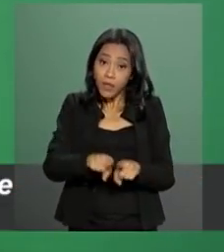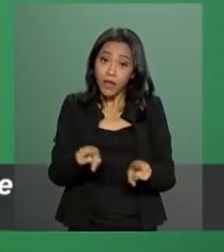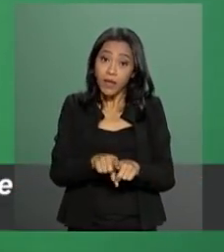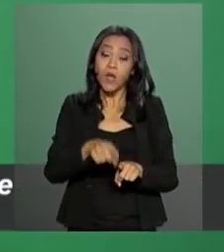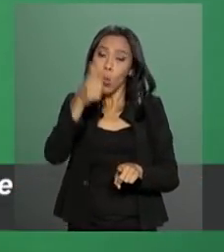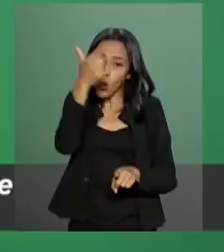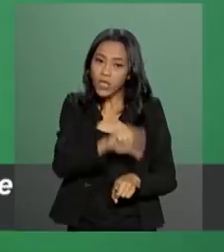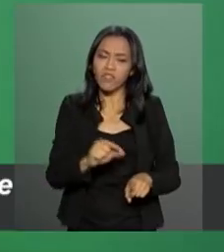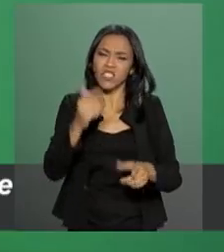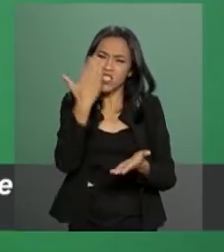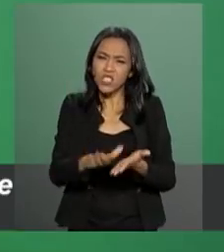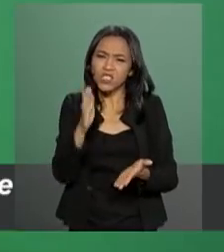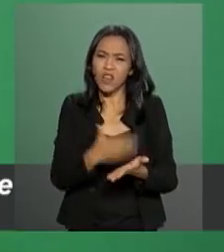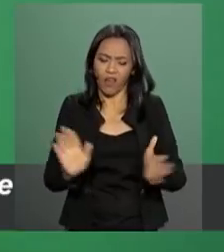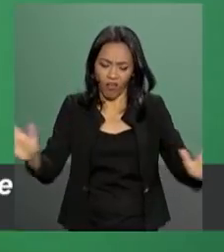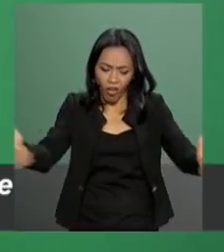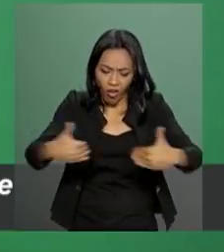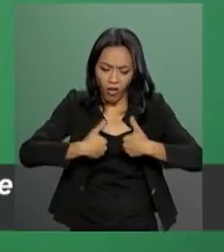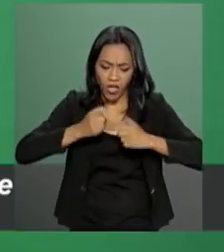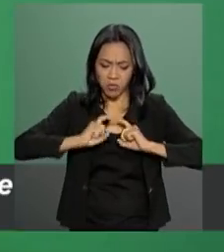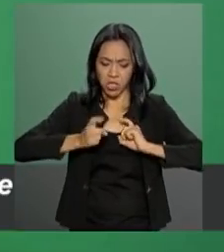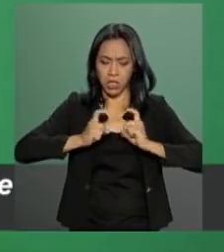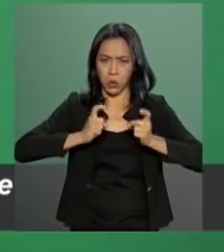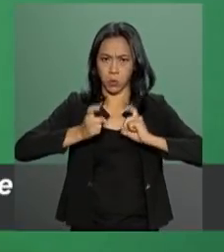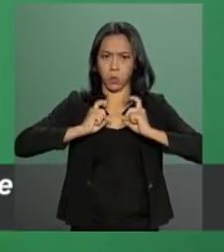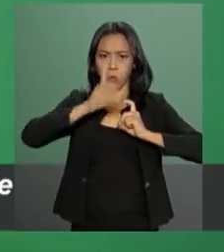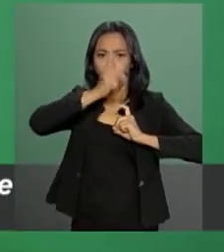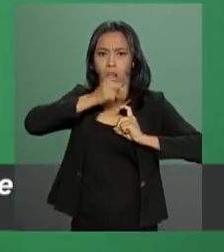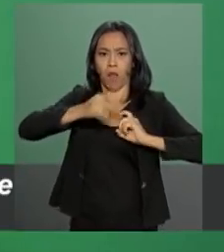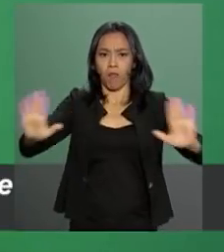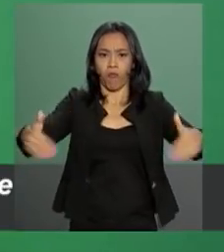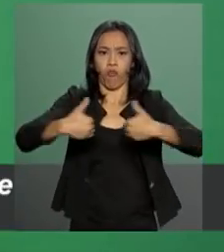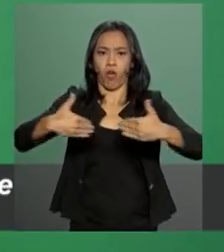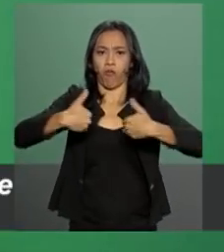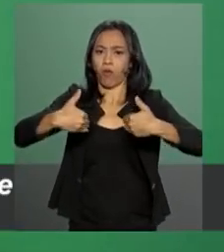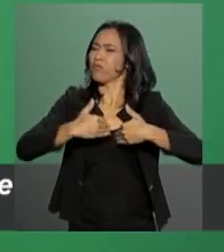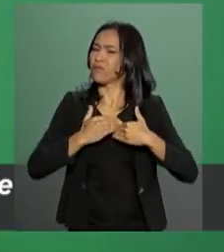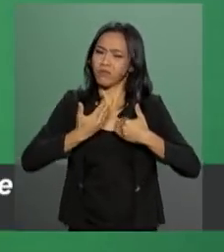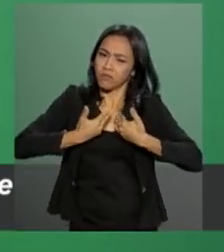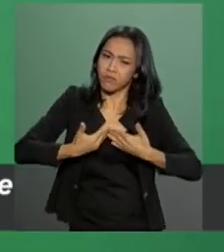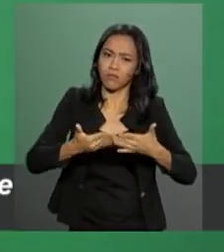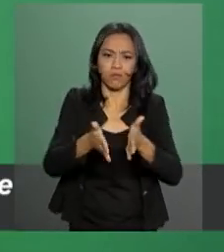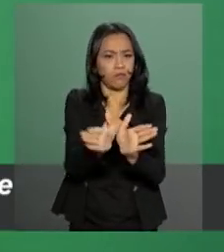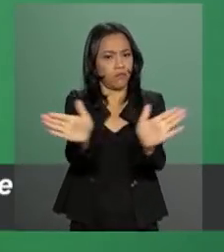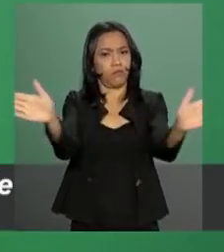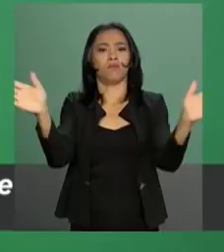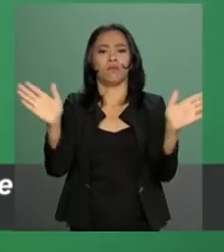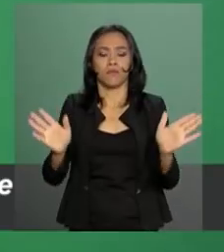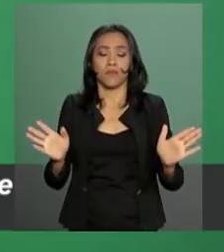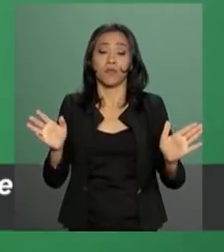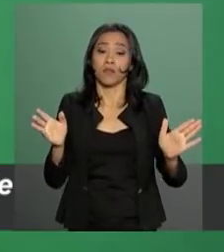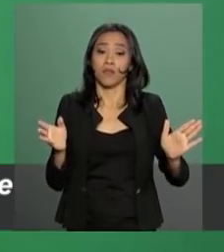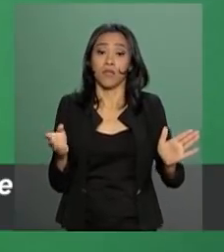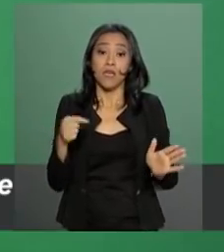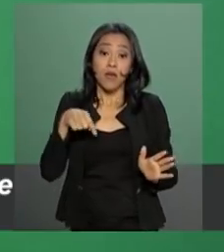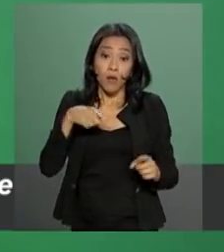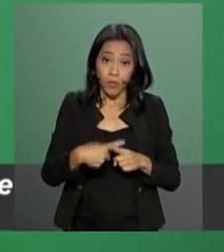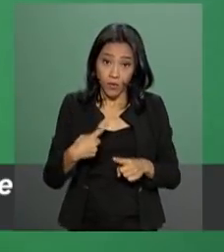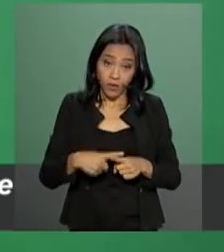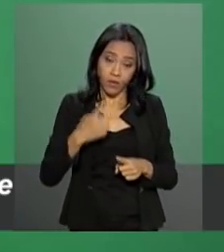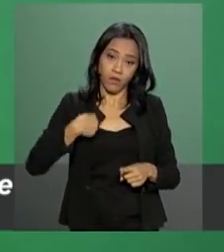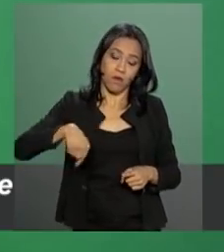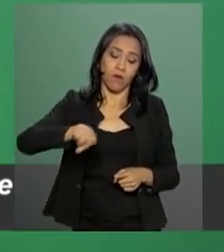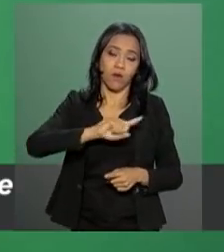centralização é interessante que a descentralização que nós produzimos na área governamental nacional nós